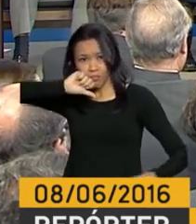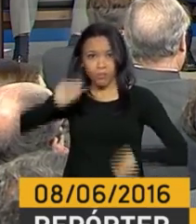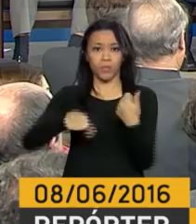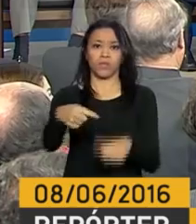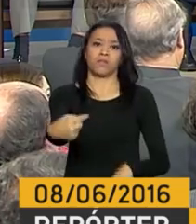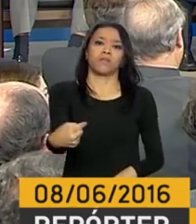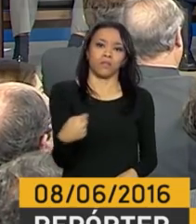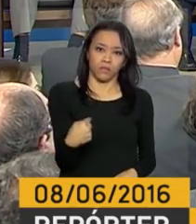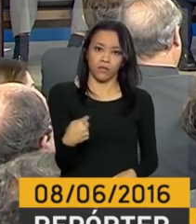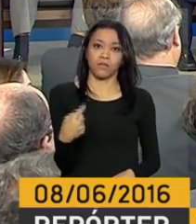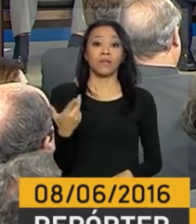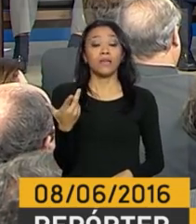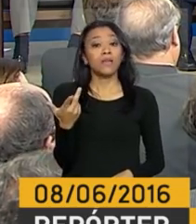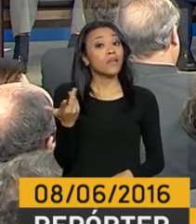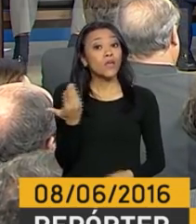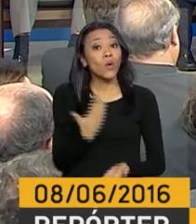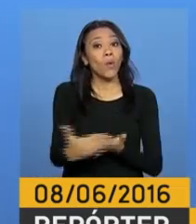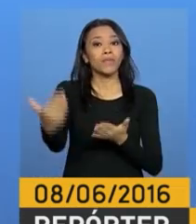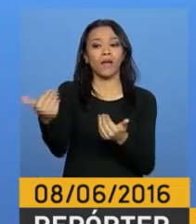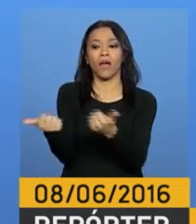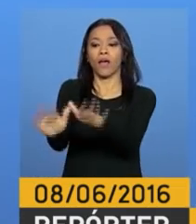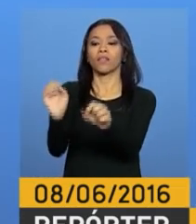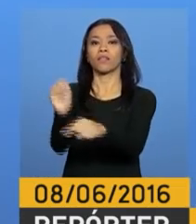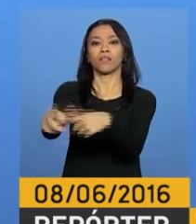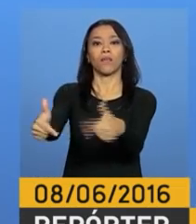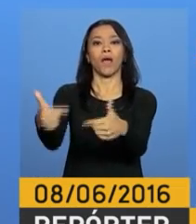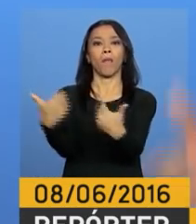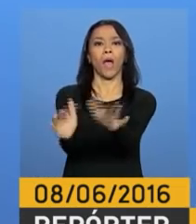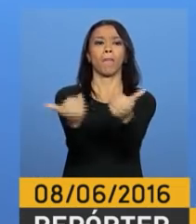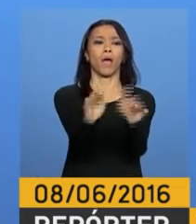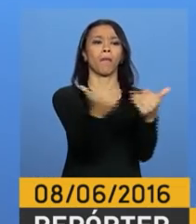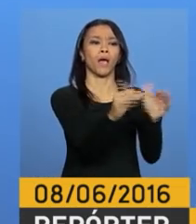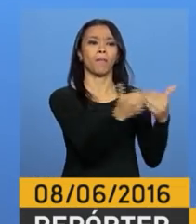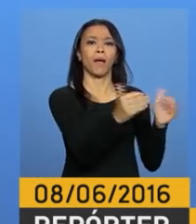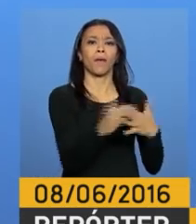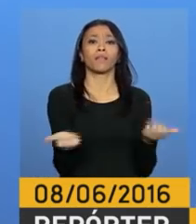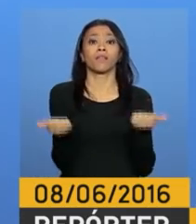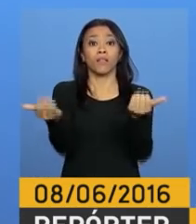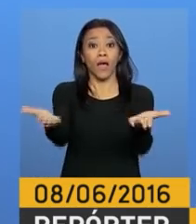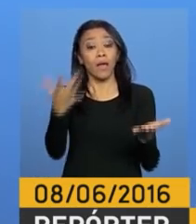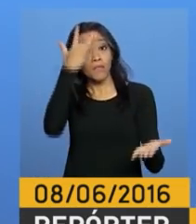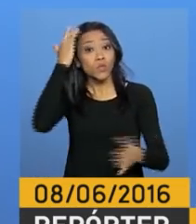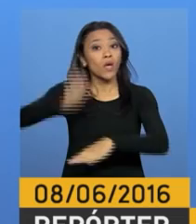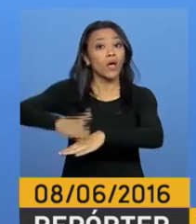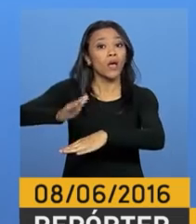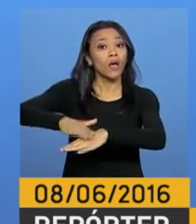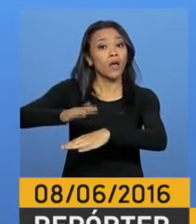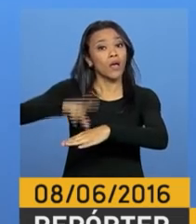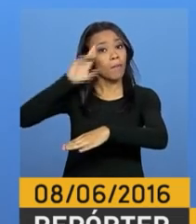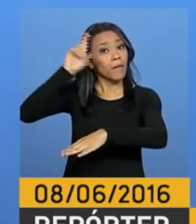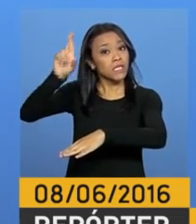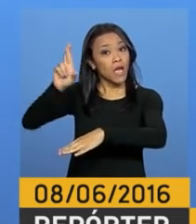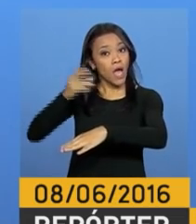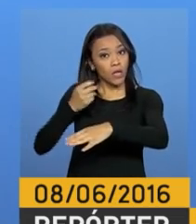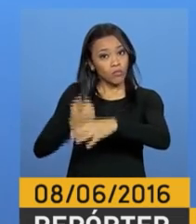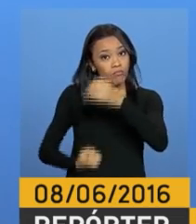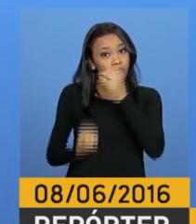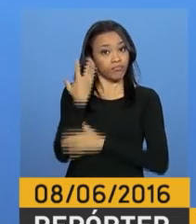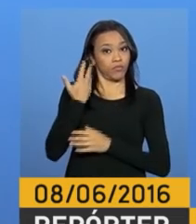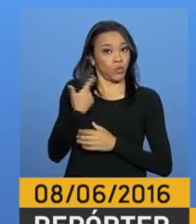situação e passarmos a Gerar empregos dar oportunidade à pessoas com emprego com empreendedorismo nós precisamos